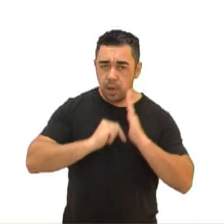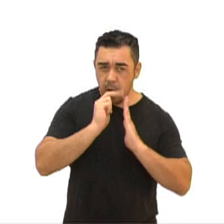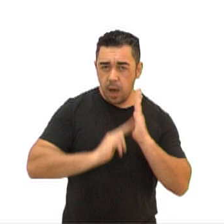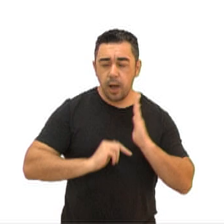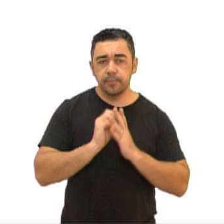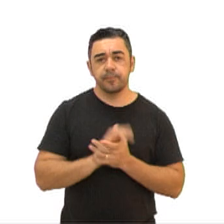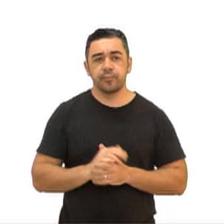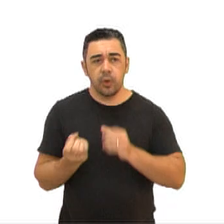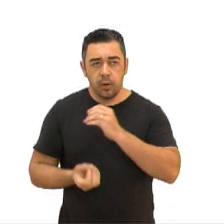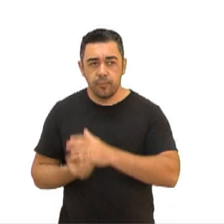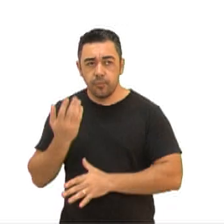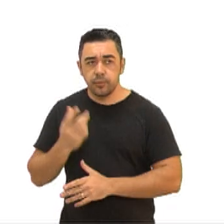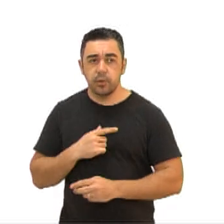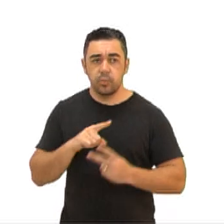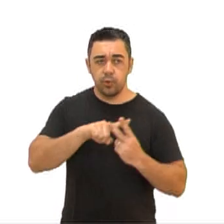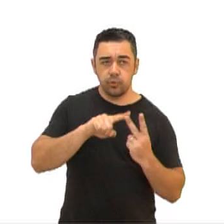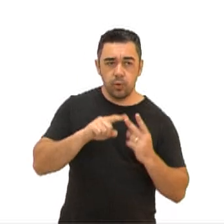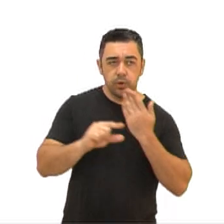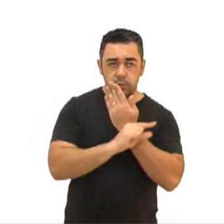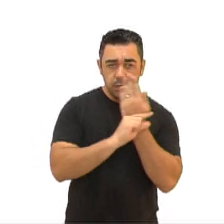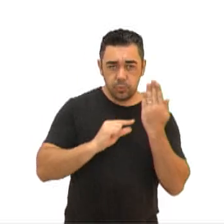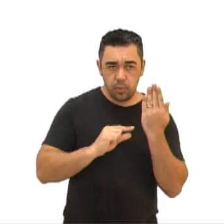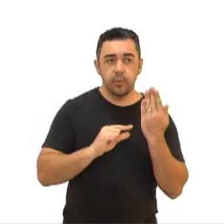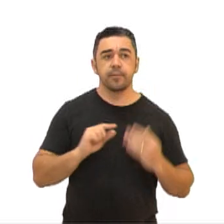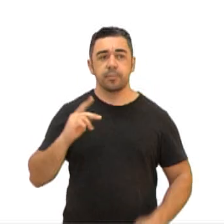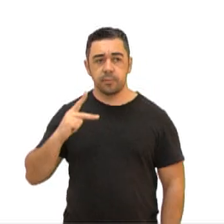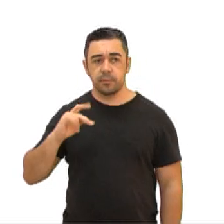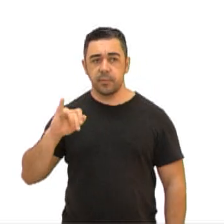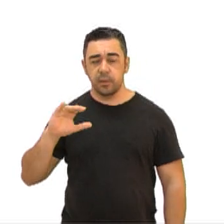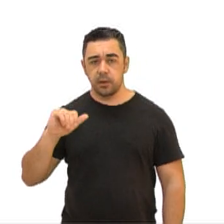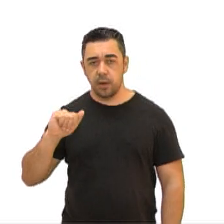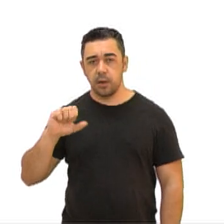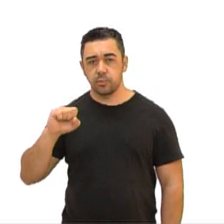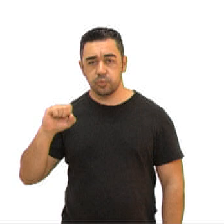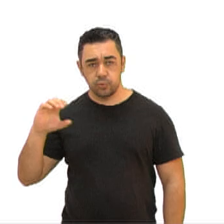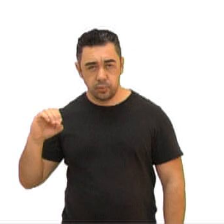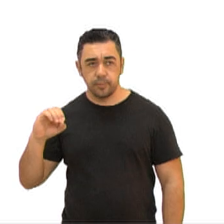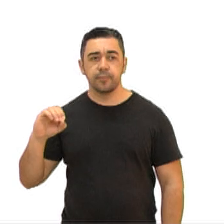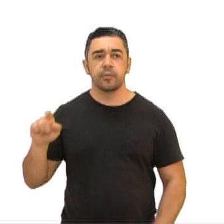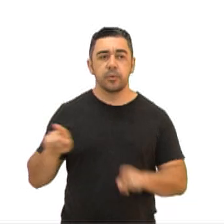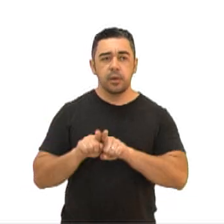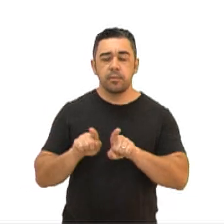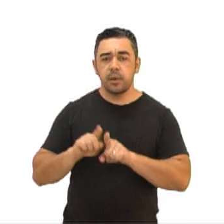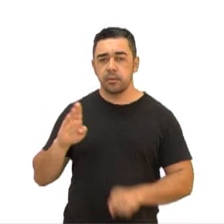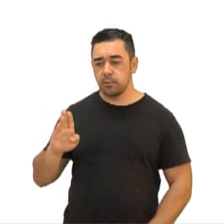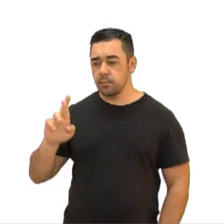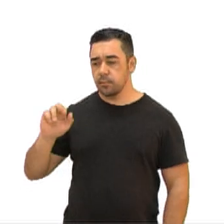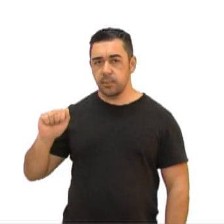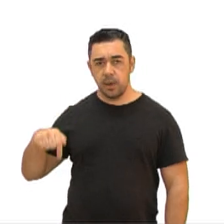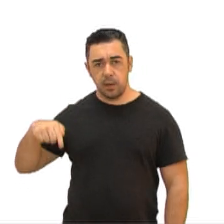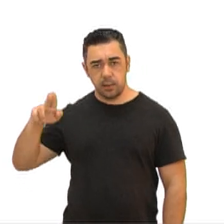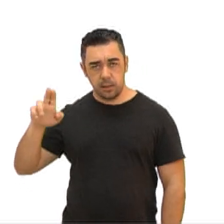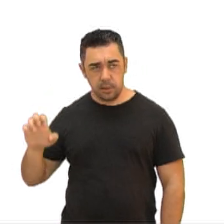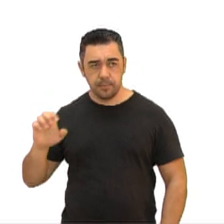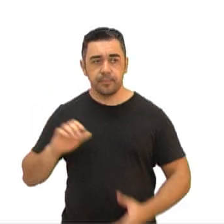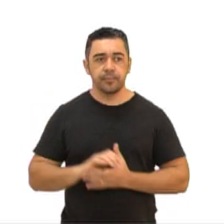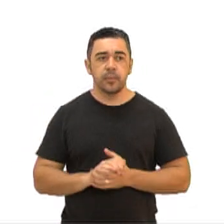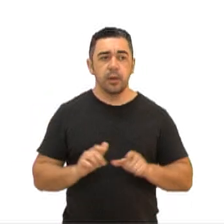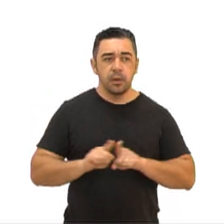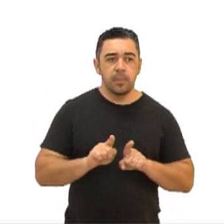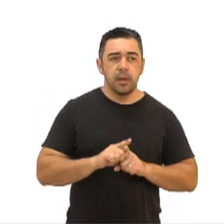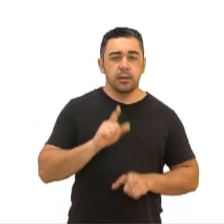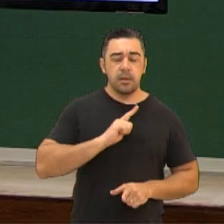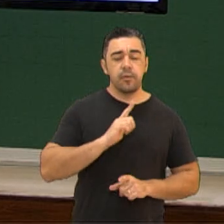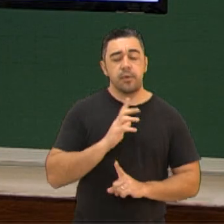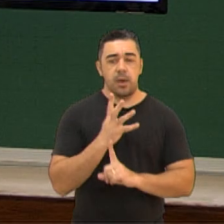Foi fundado por Picasso e Braque, e com influências da arte primitiva e máscaras africanas, e da obra do Paul